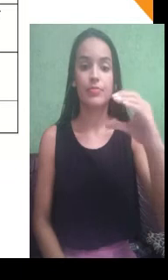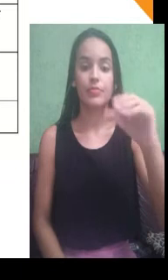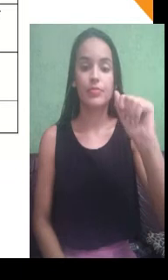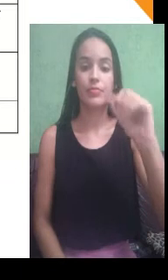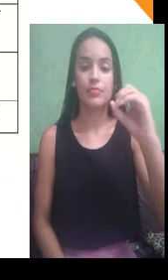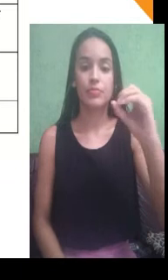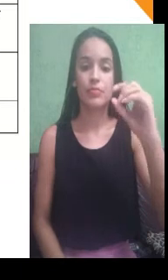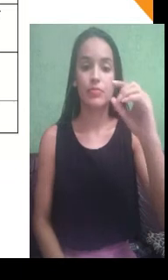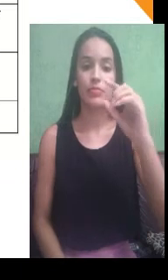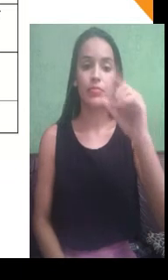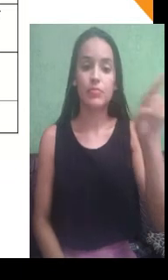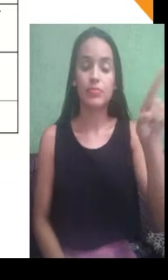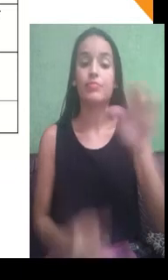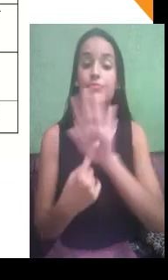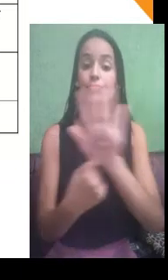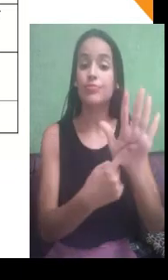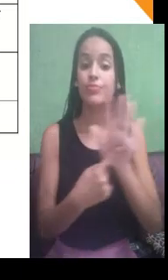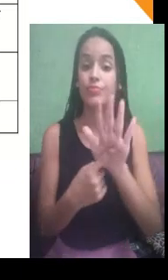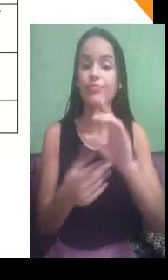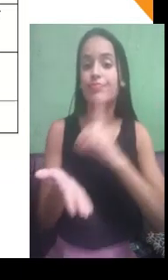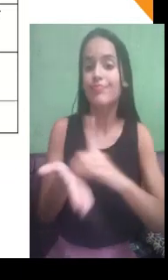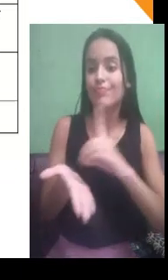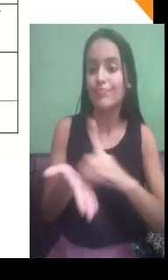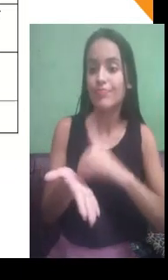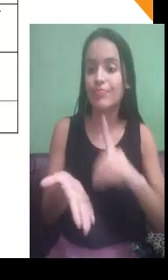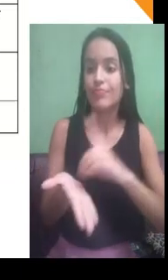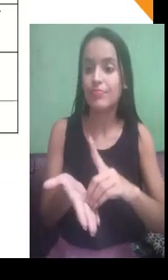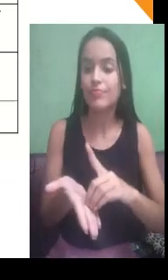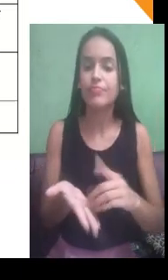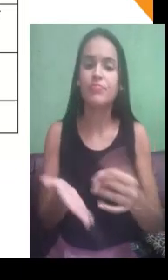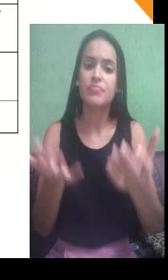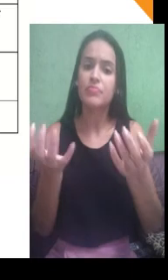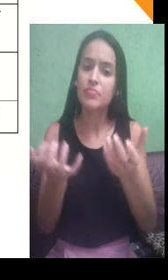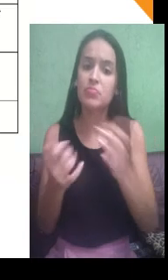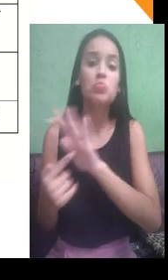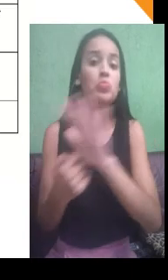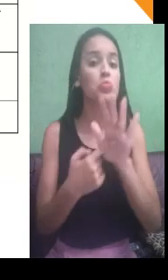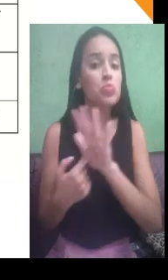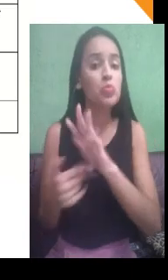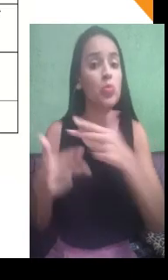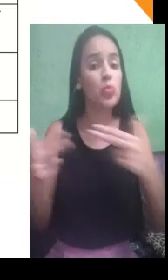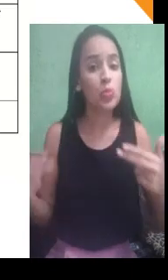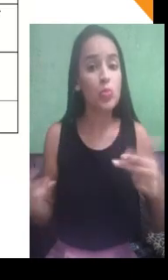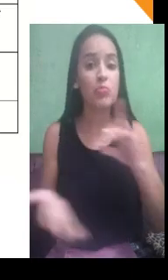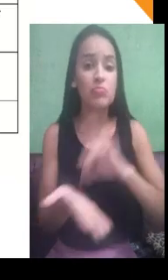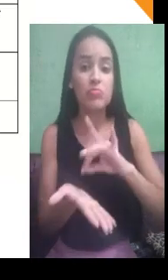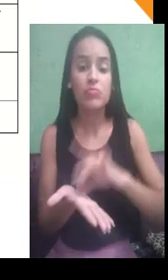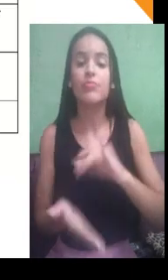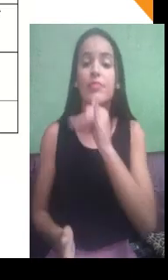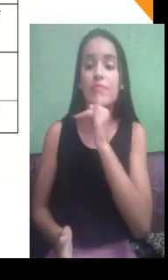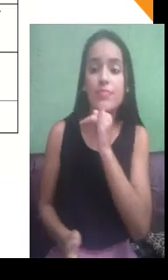três quartos. Vejam que a descrição vai responder a pergunta como é, ou seja, esse apartamento é como. Não é